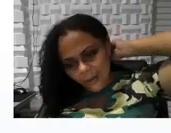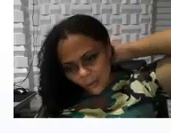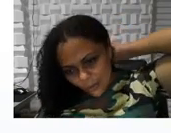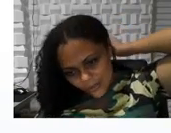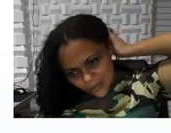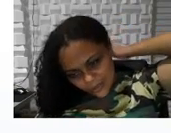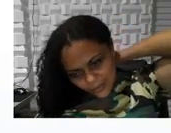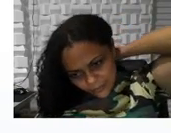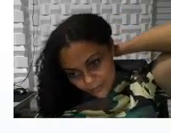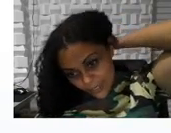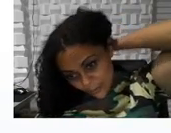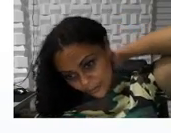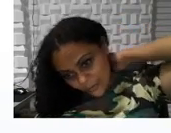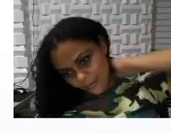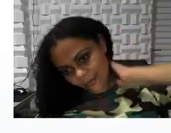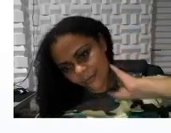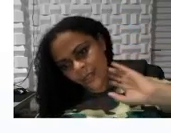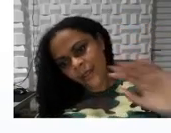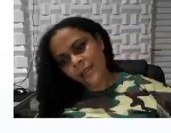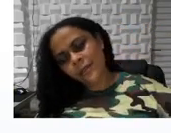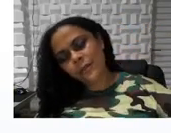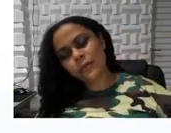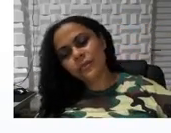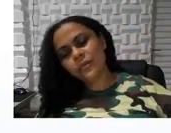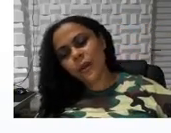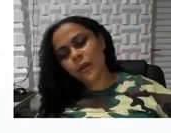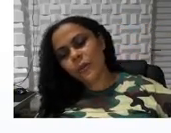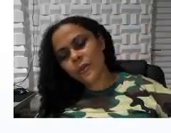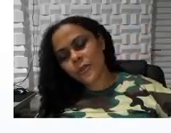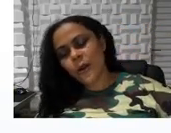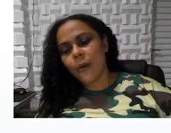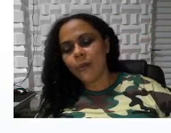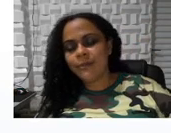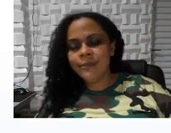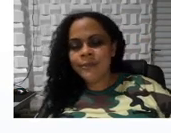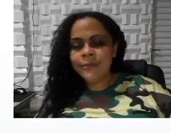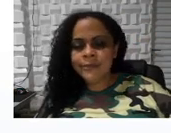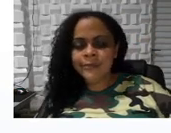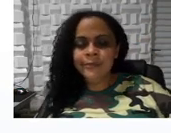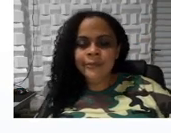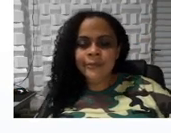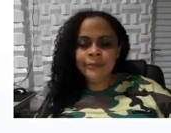US, vírus, ou uns, como